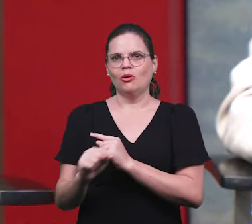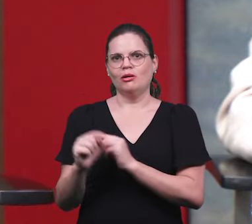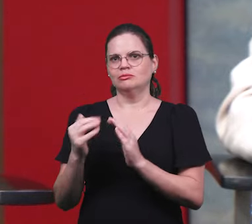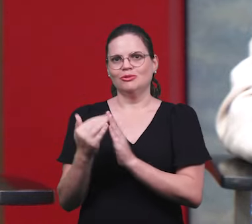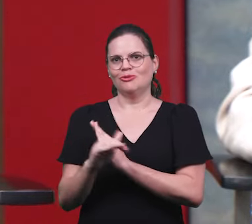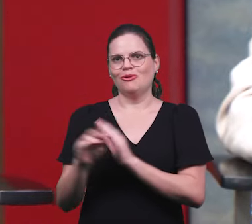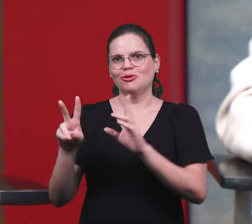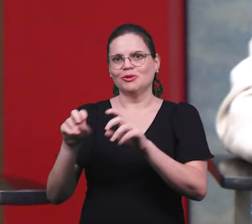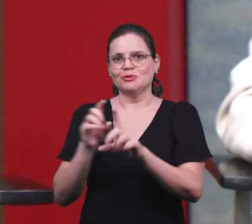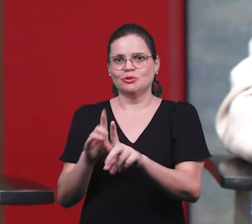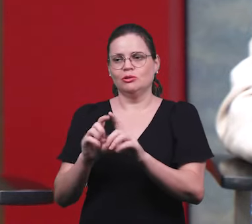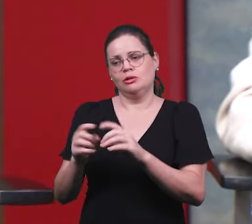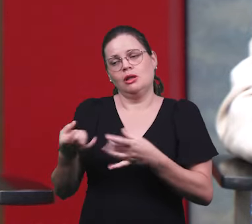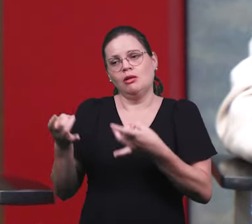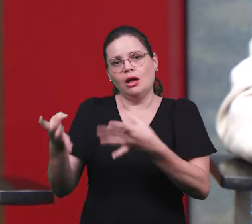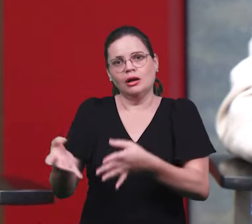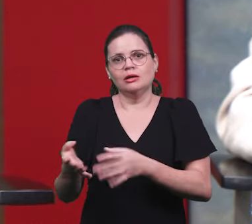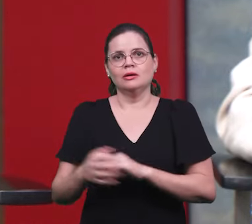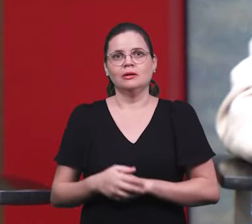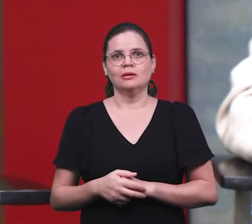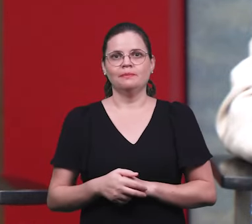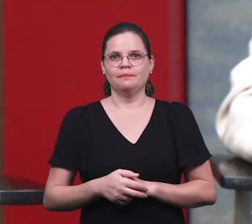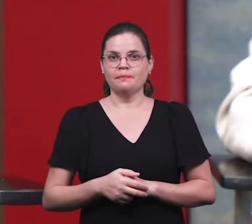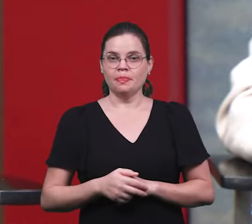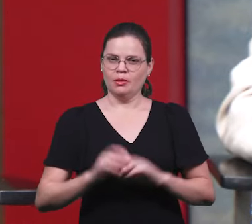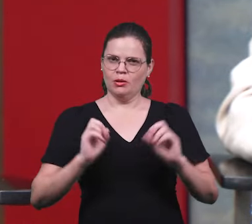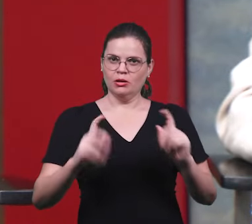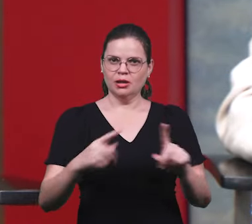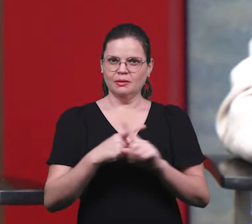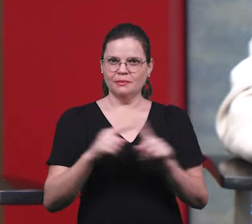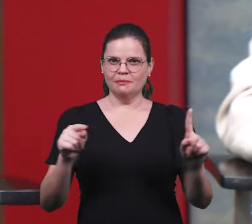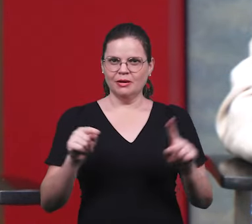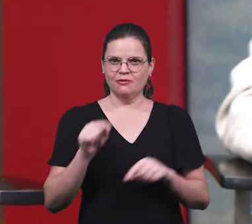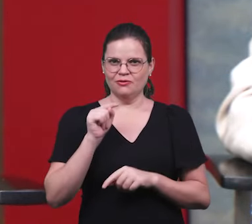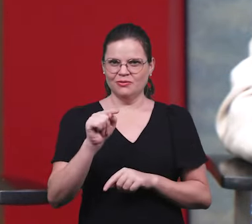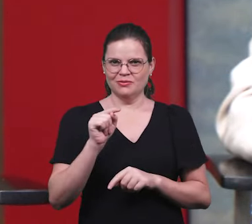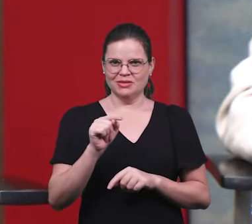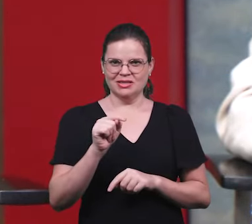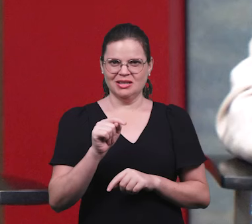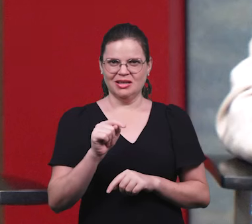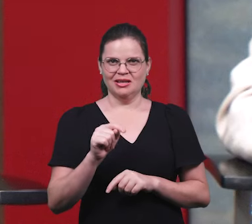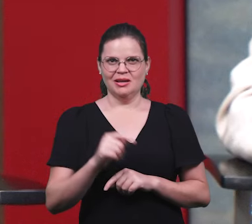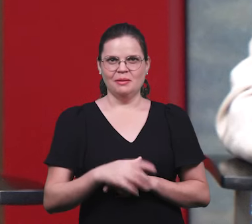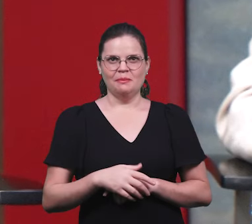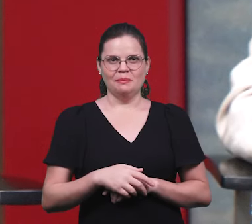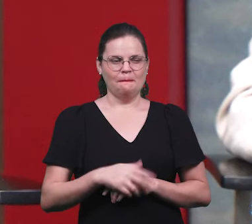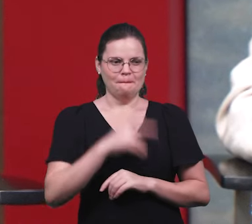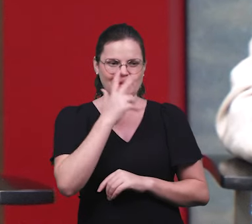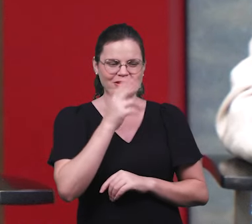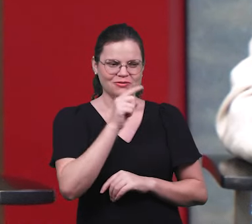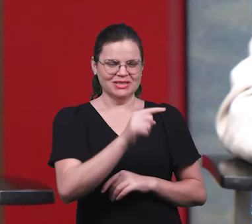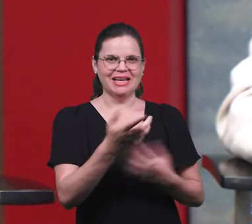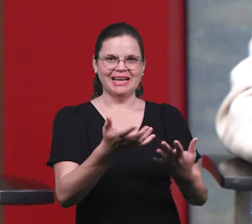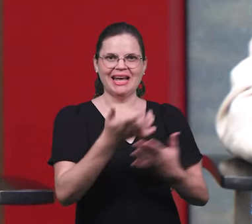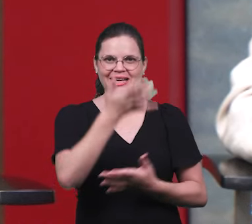tal doutrina. Mas você querer que as pessoas acreditem que você era tão, me desculpe a expressão